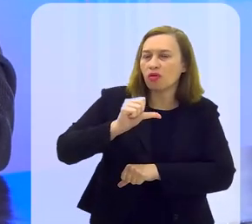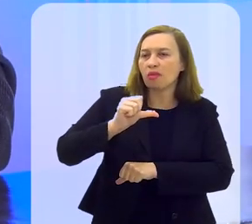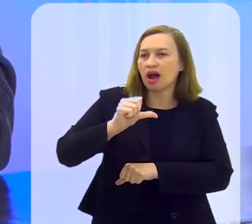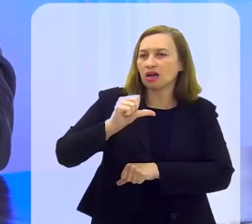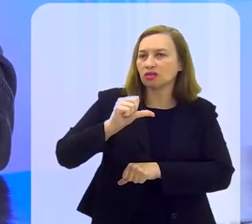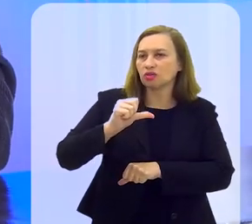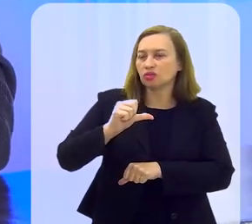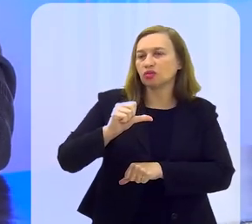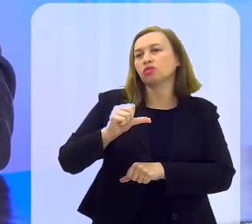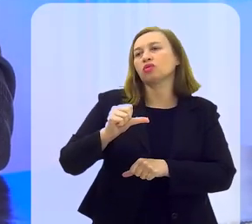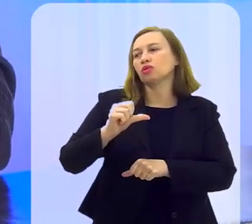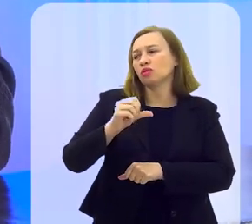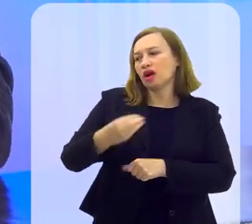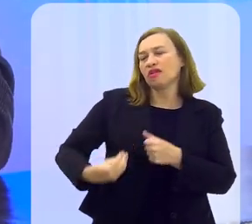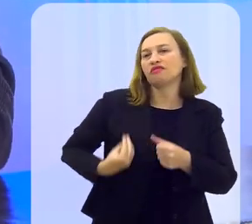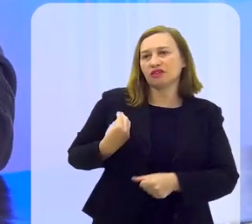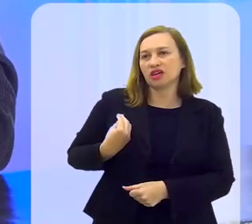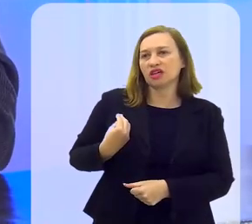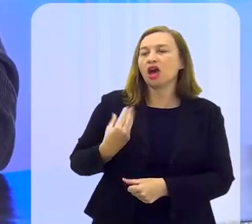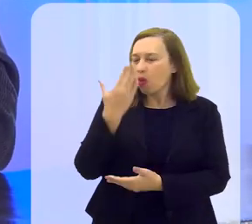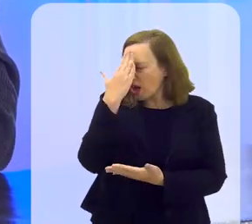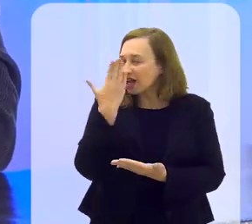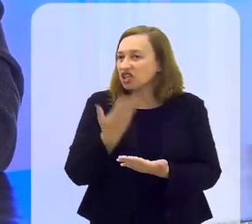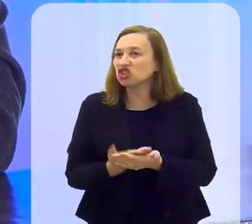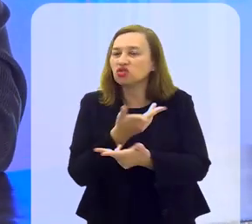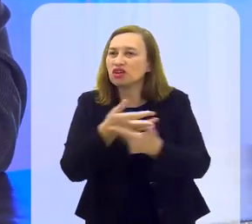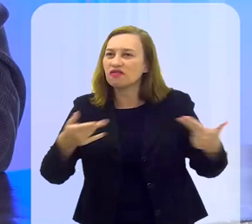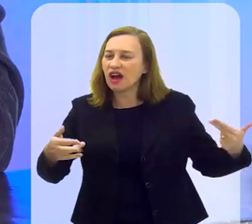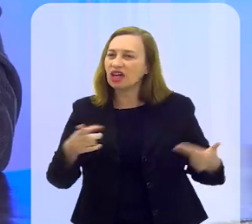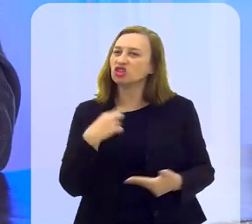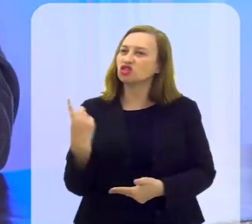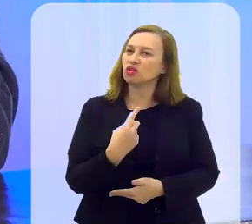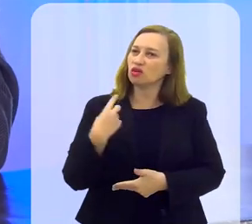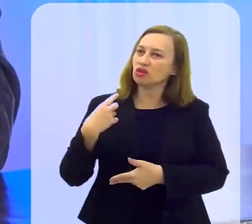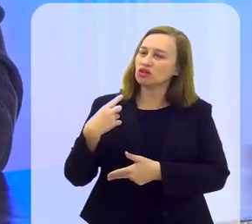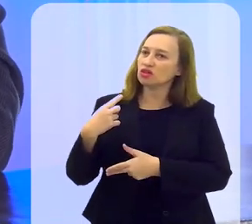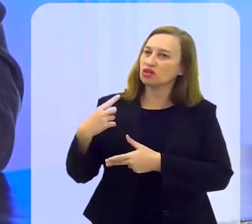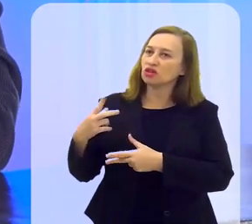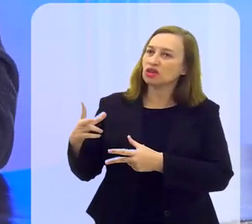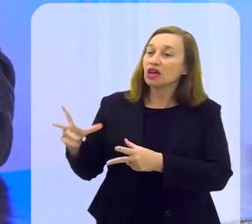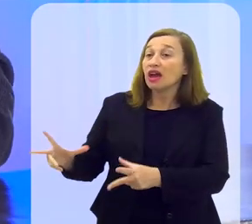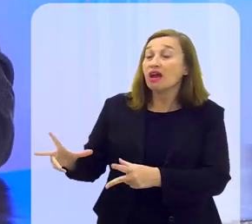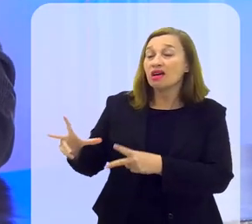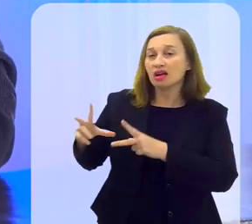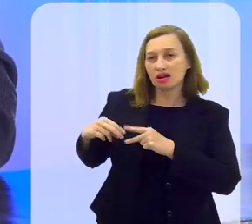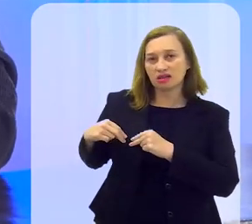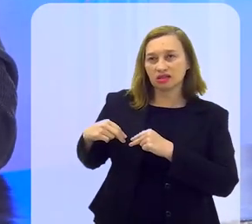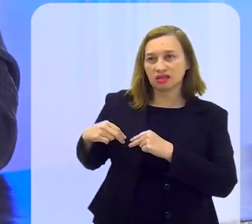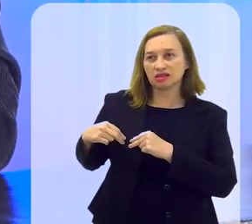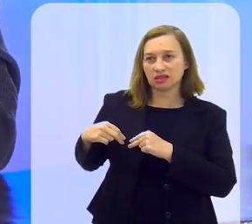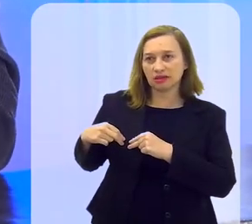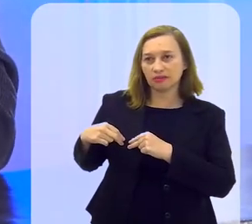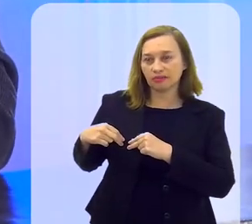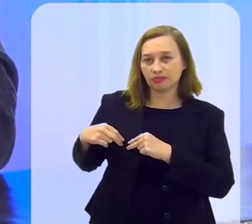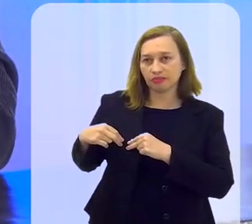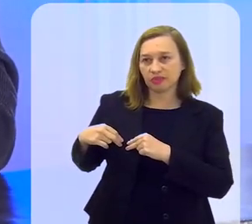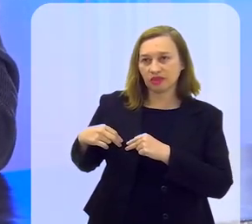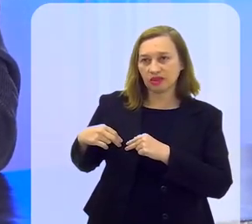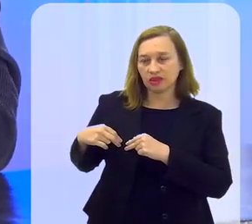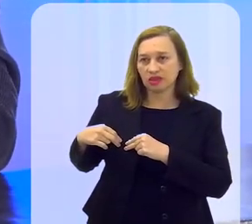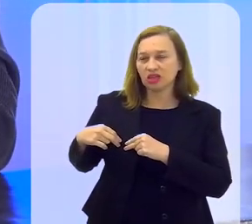eu acredito que muitos de nós temos trazido heranças lá de trás heranças que não pode isso